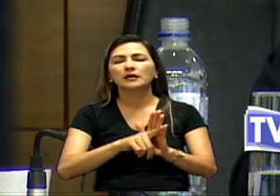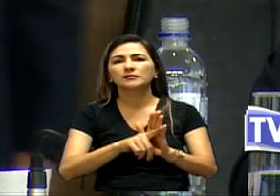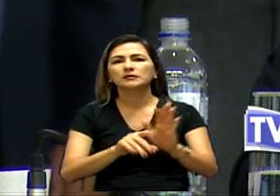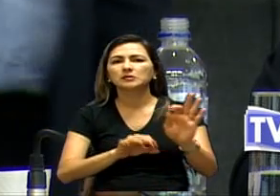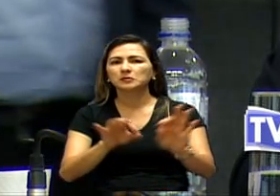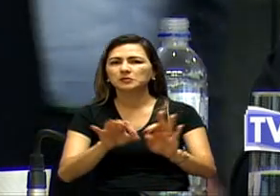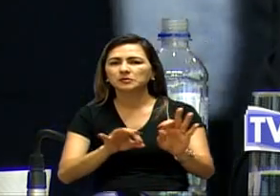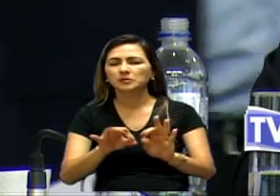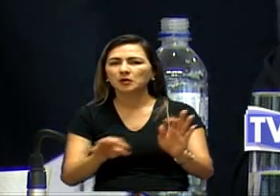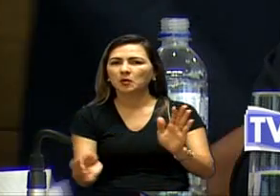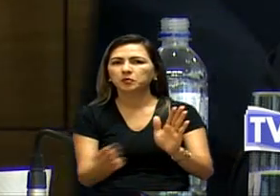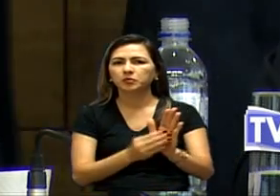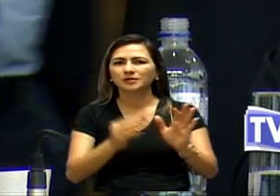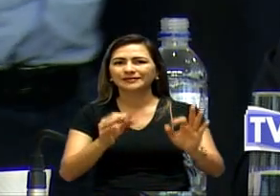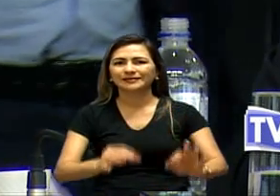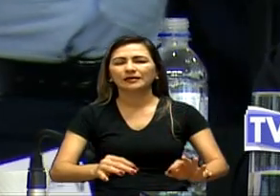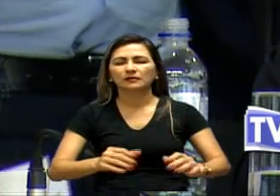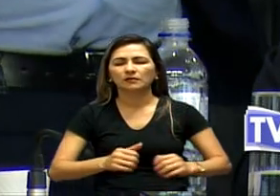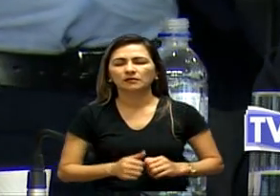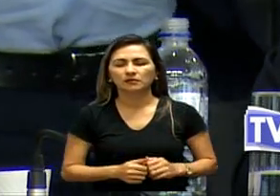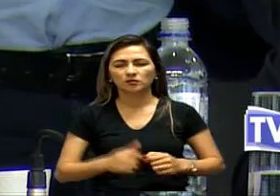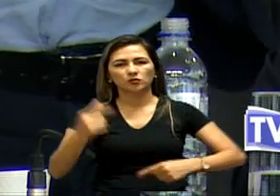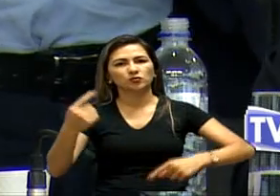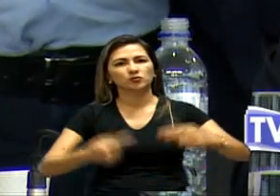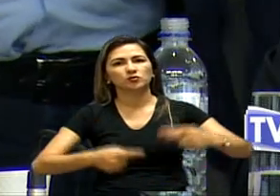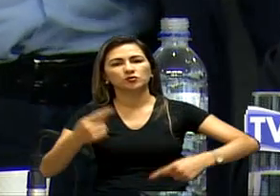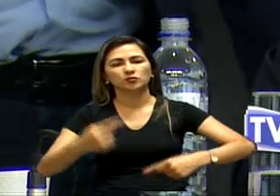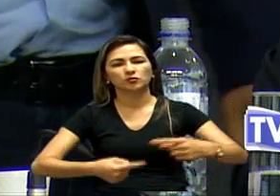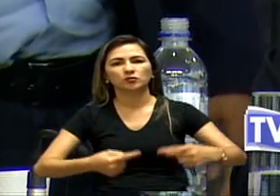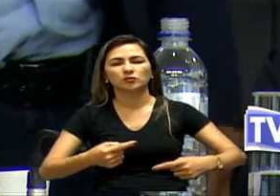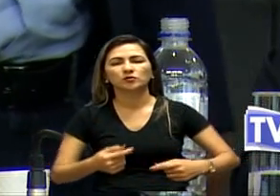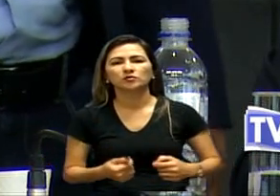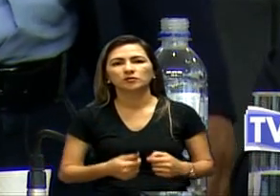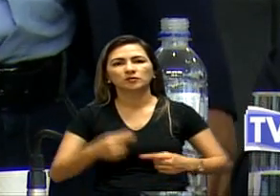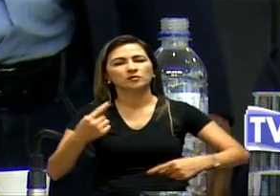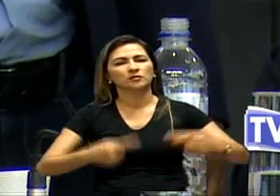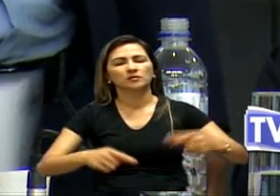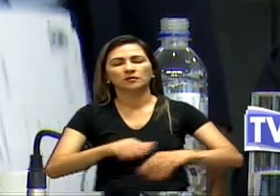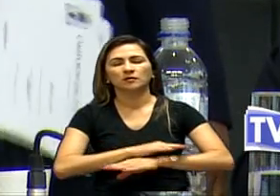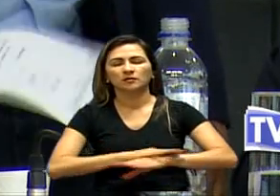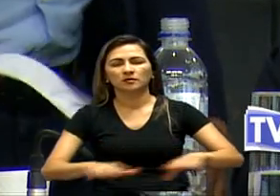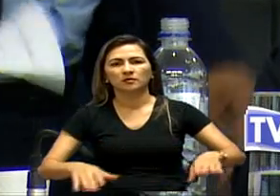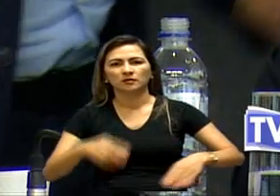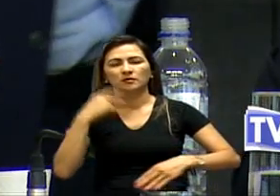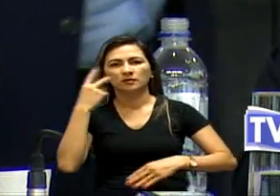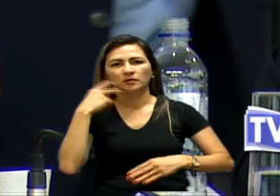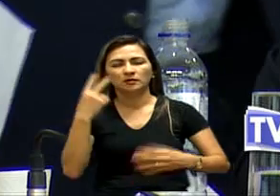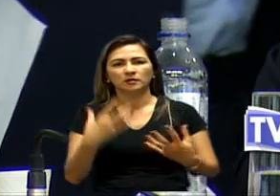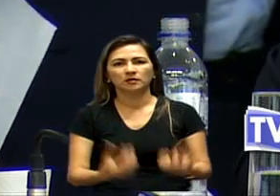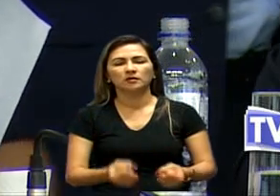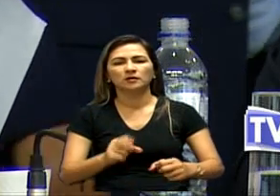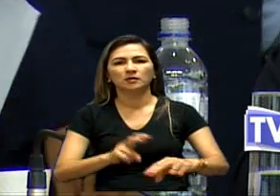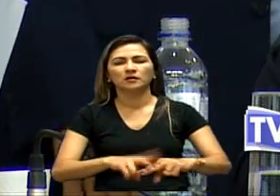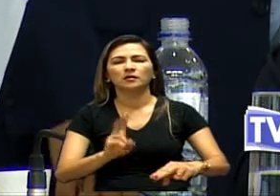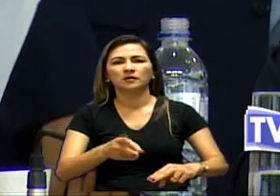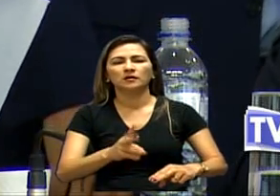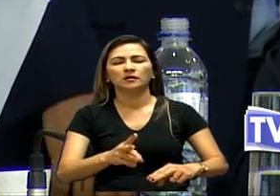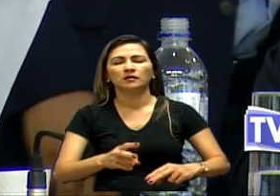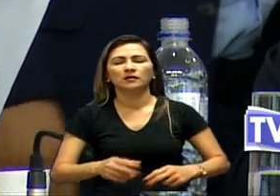É o 2135? Em discussão. Encerrada a discussão. Os vereadores e vereadoras concordam e permaneçam como